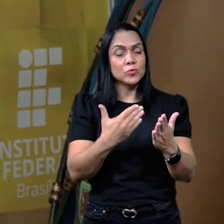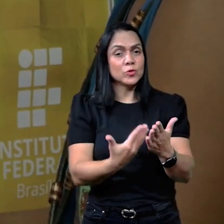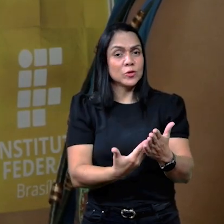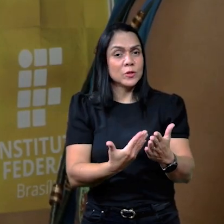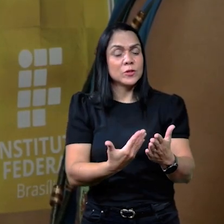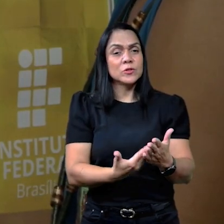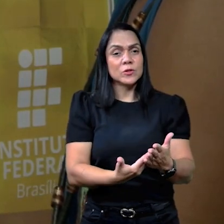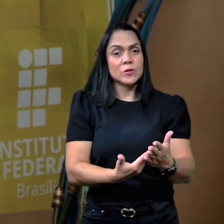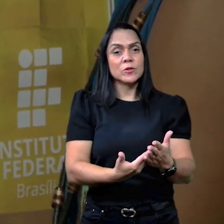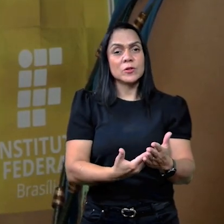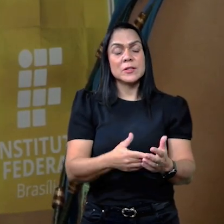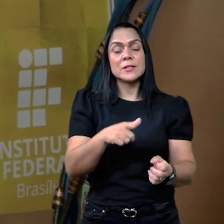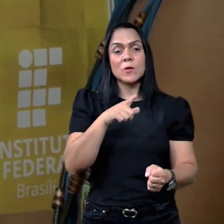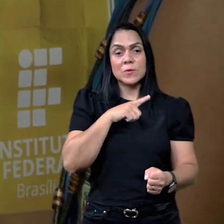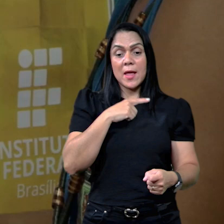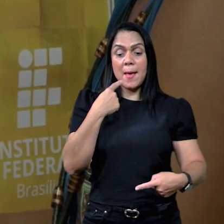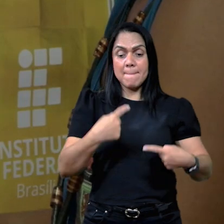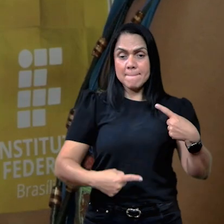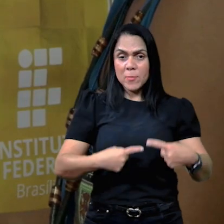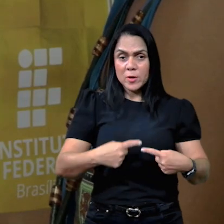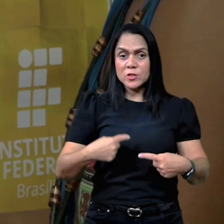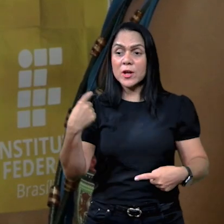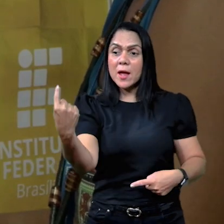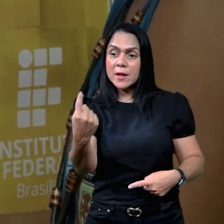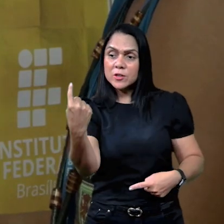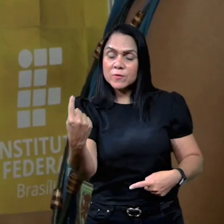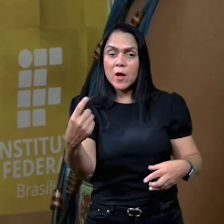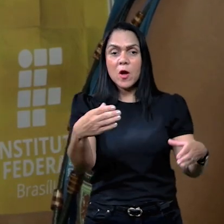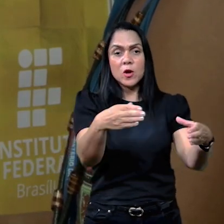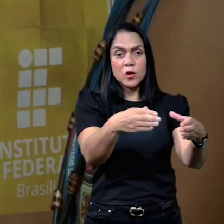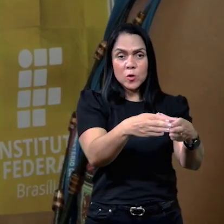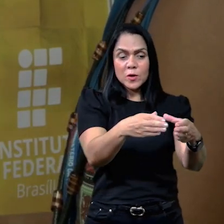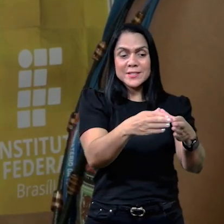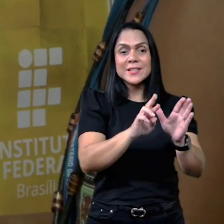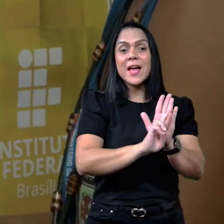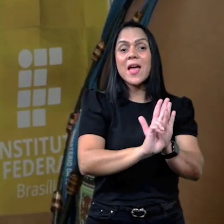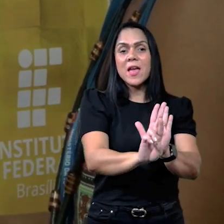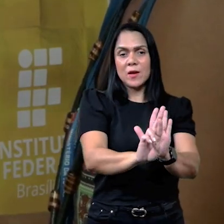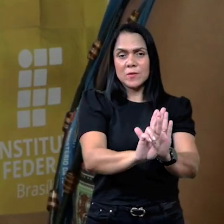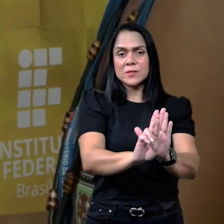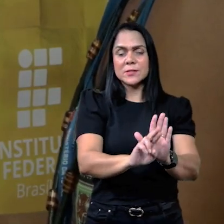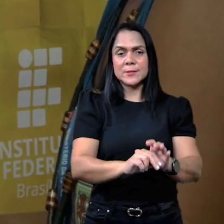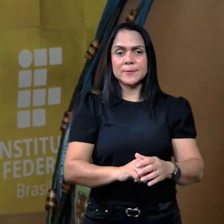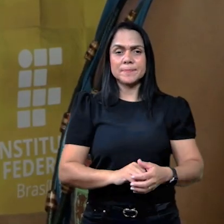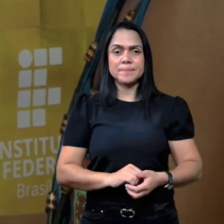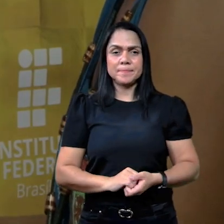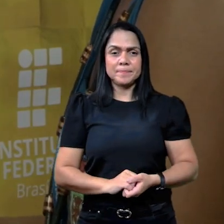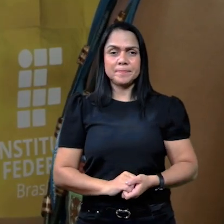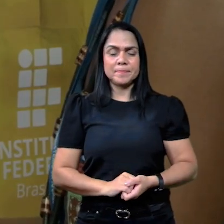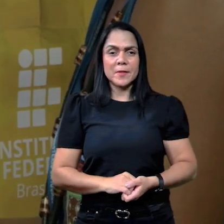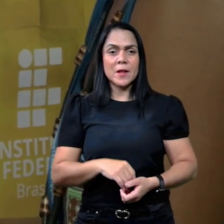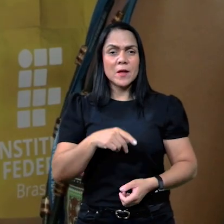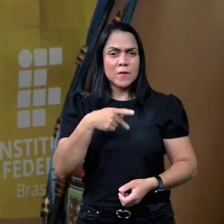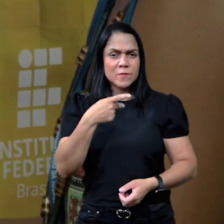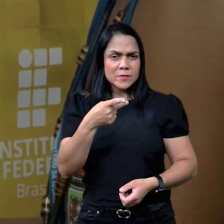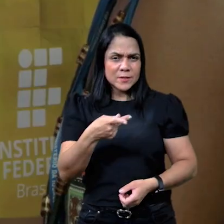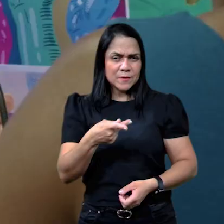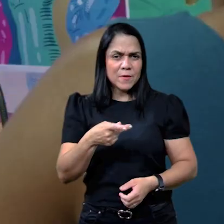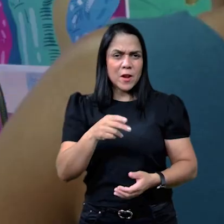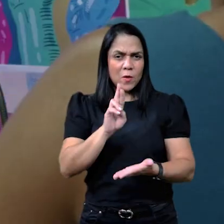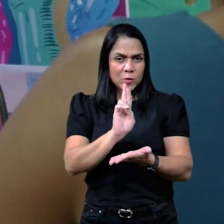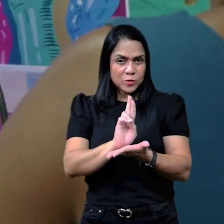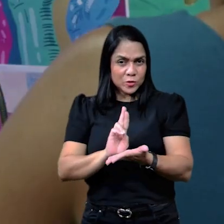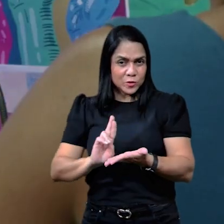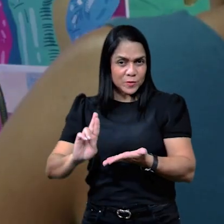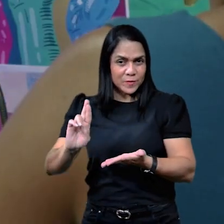algumas políticas que são individuais e coletivas, reconhecidas. Entendi, você falou de